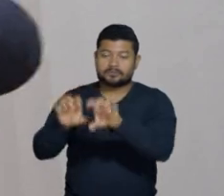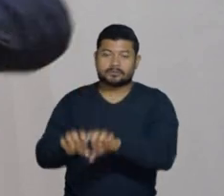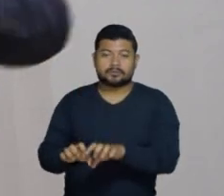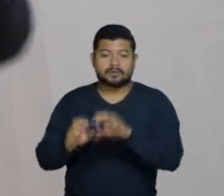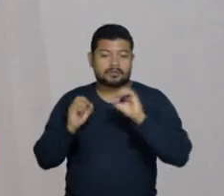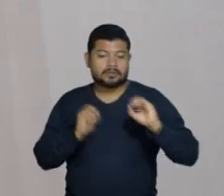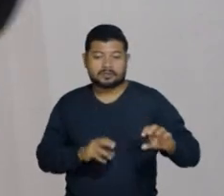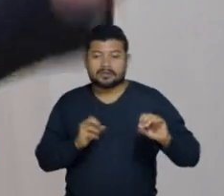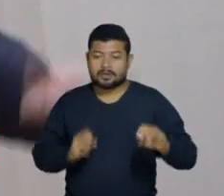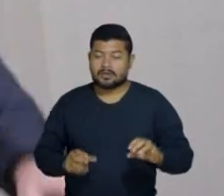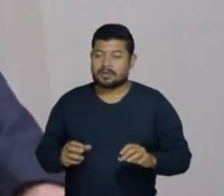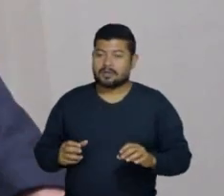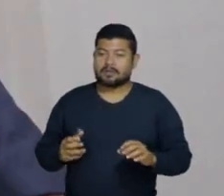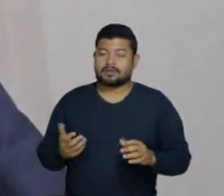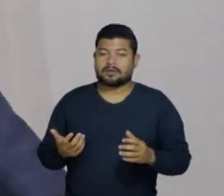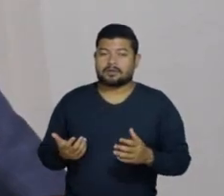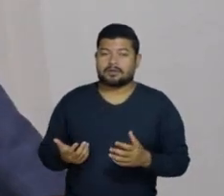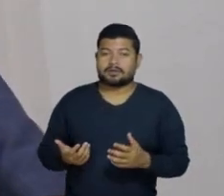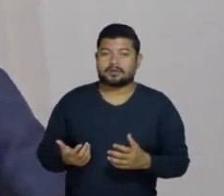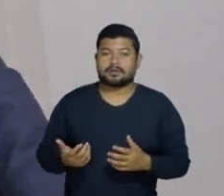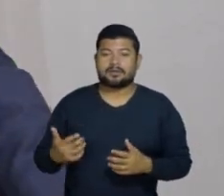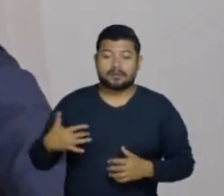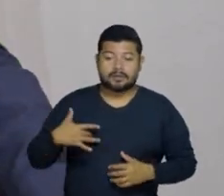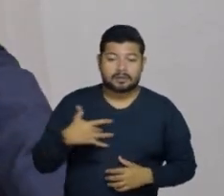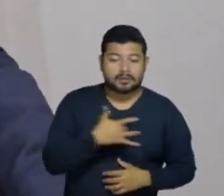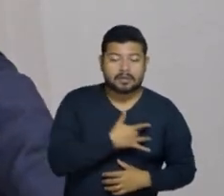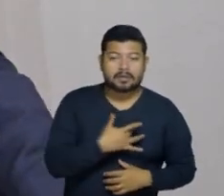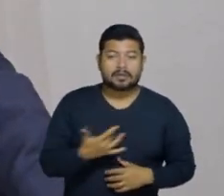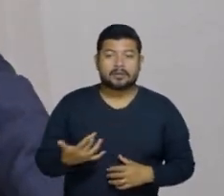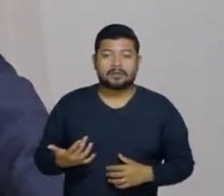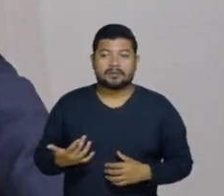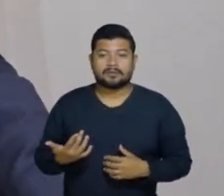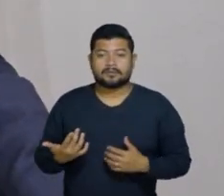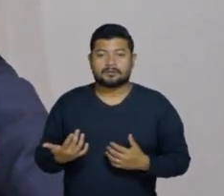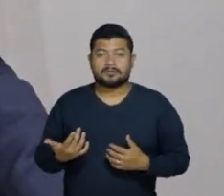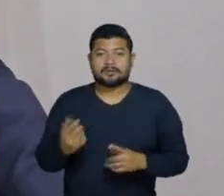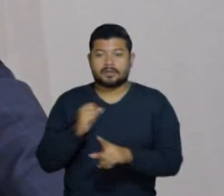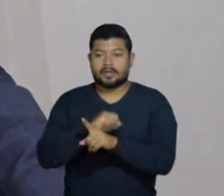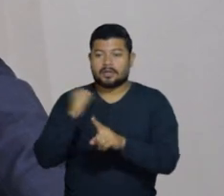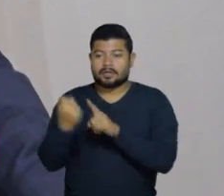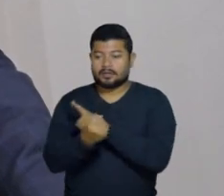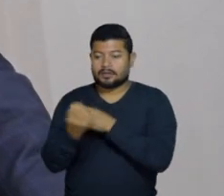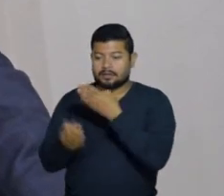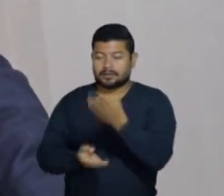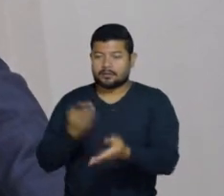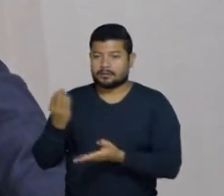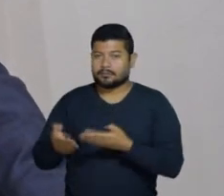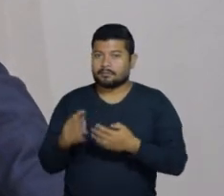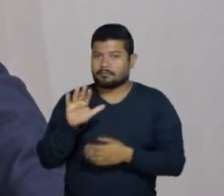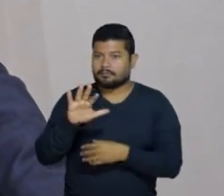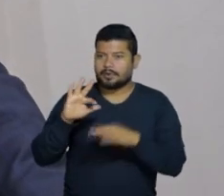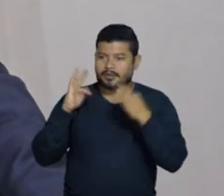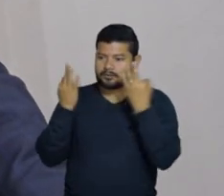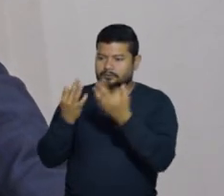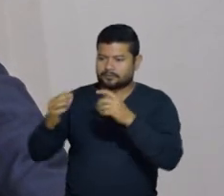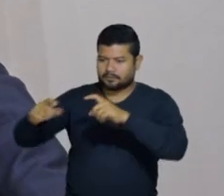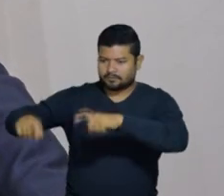educação, na assistência social e por ali afora. Mas para a agricultura familiar,